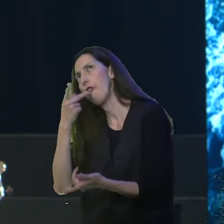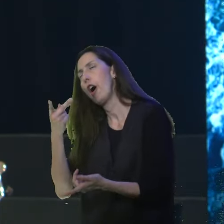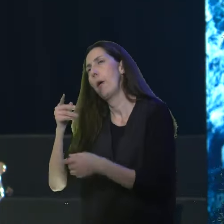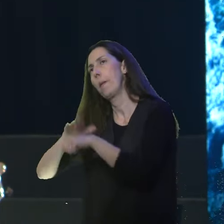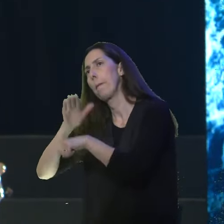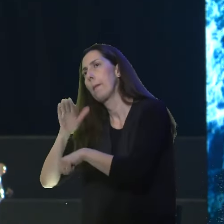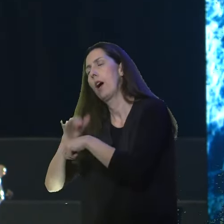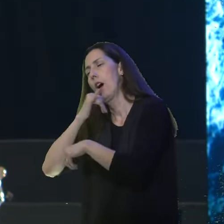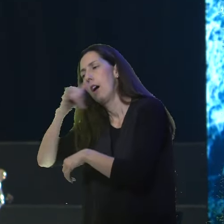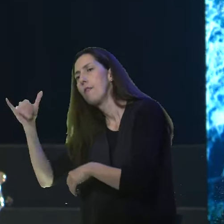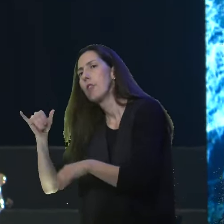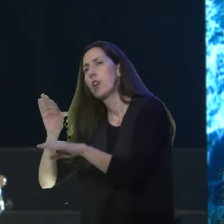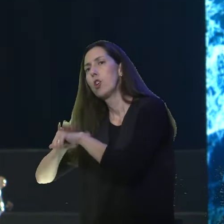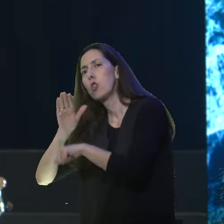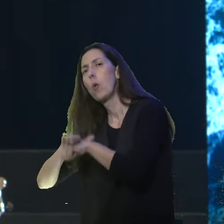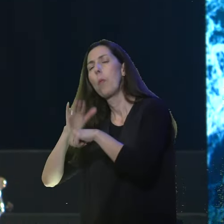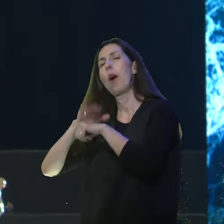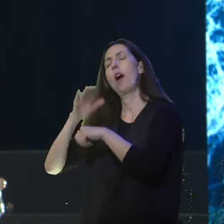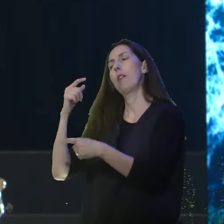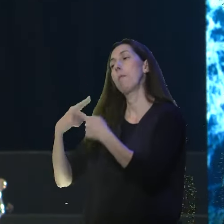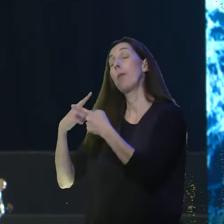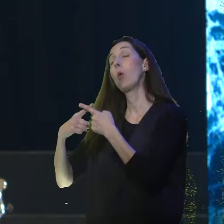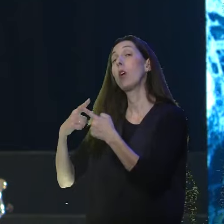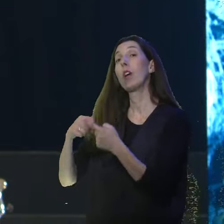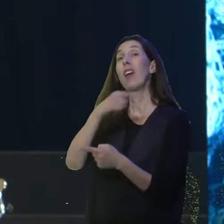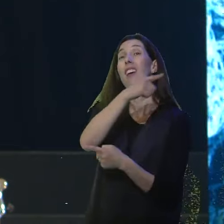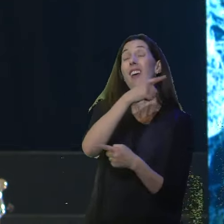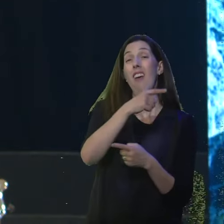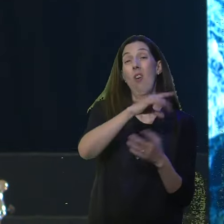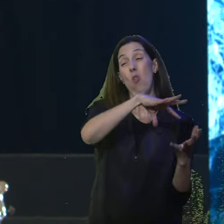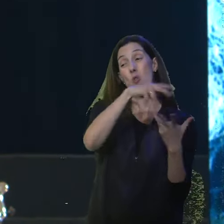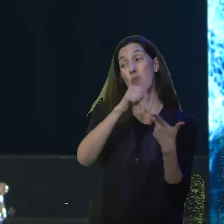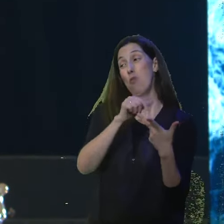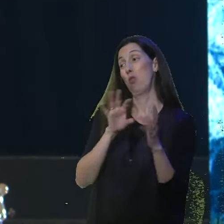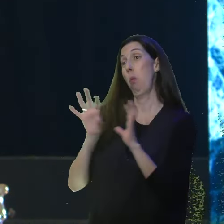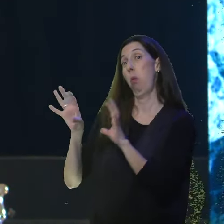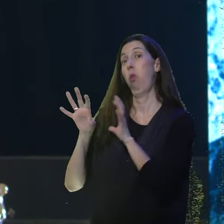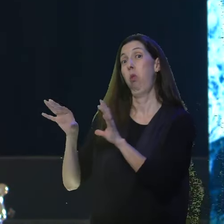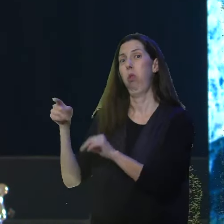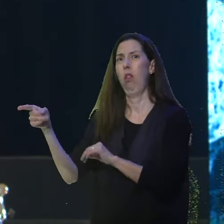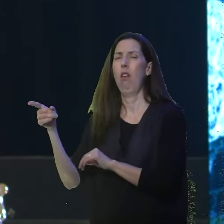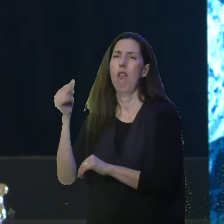mulheres para se vestir assim. O homem usa a mesma roupa todo dia. É por isso que eu estou falando mais de mulher.